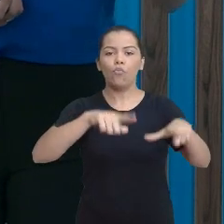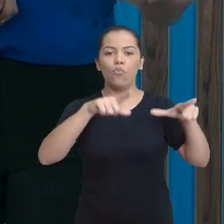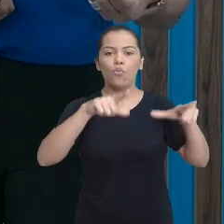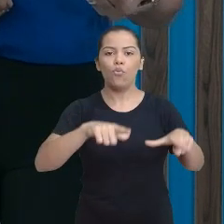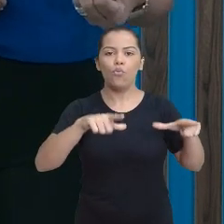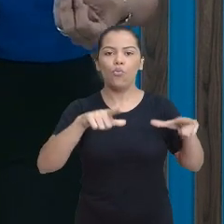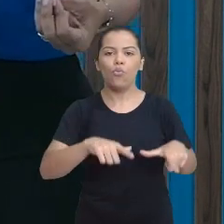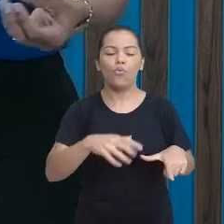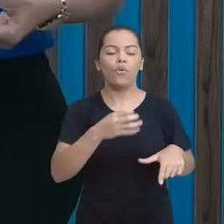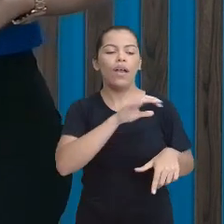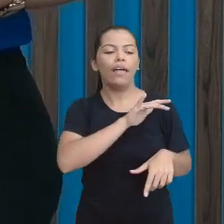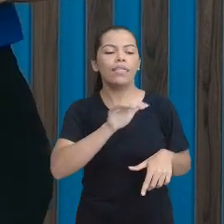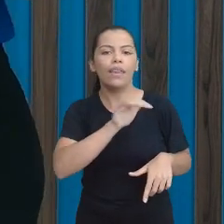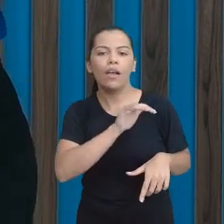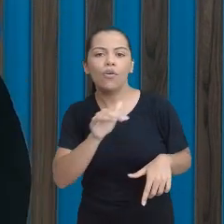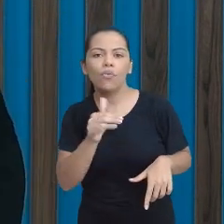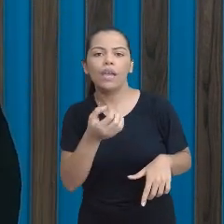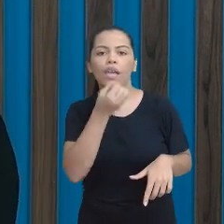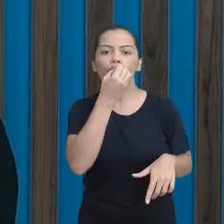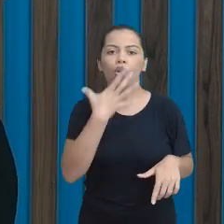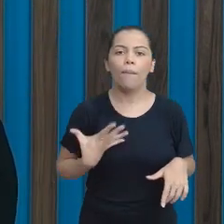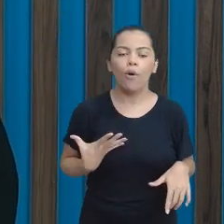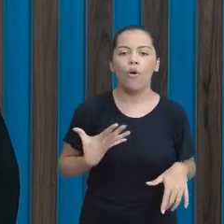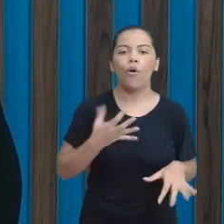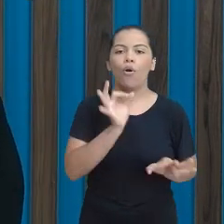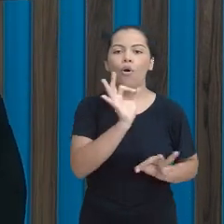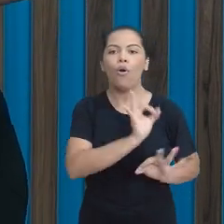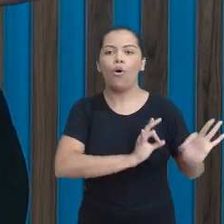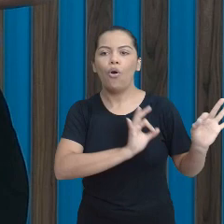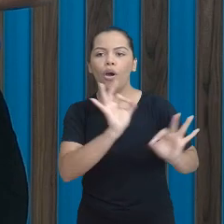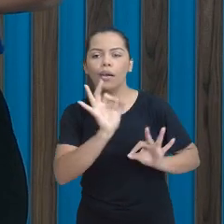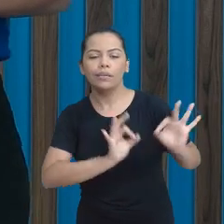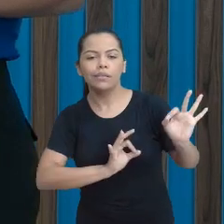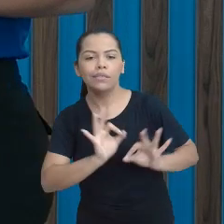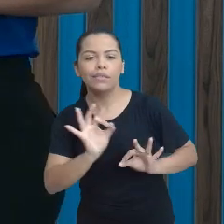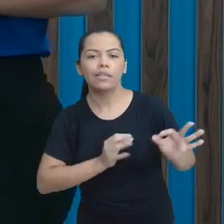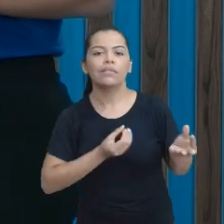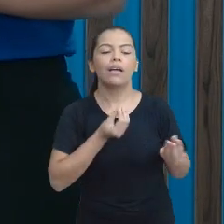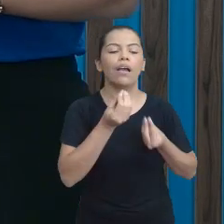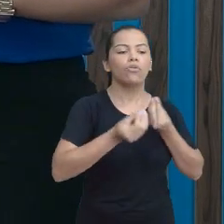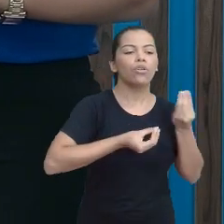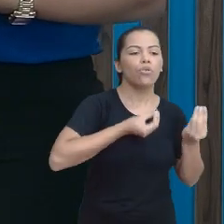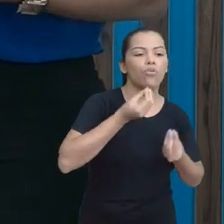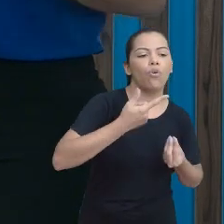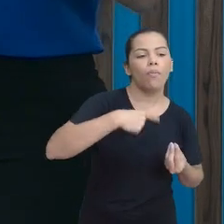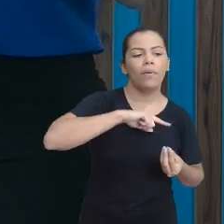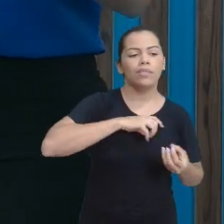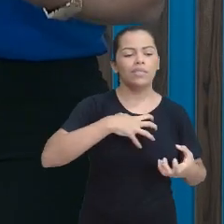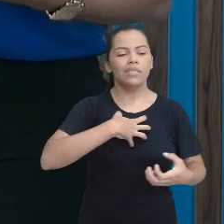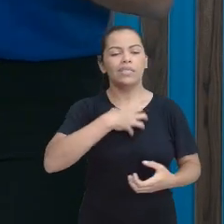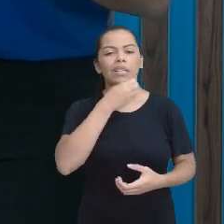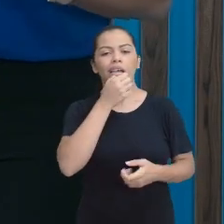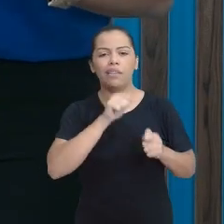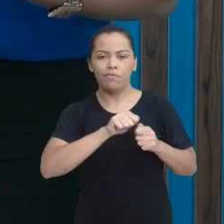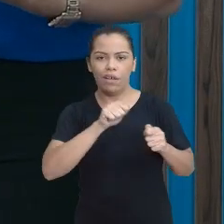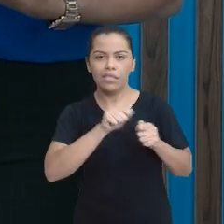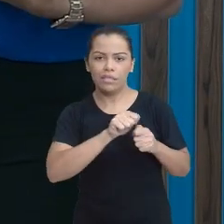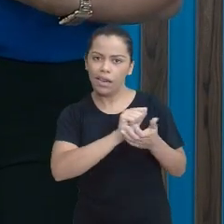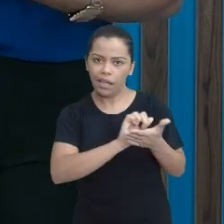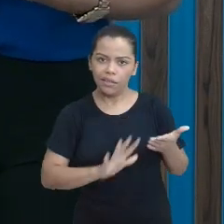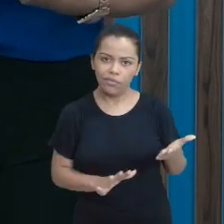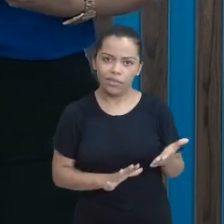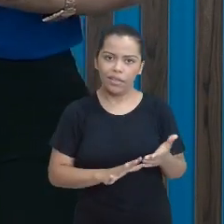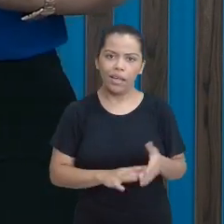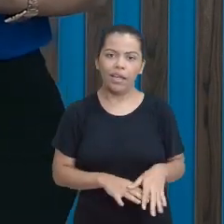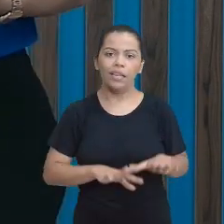contempla cognição, organização e como a gente se sente fazendo. E isso melhora os